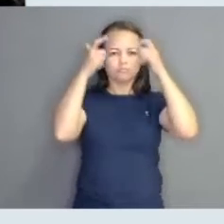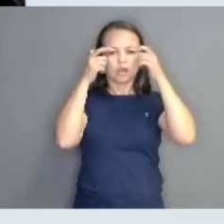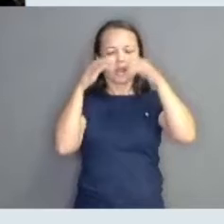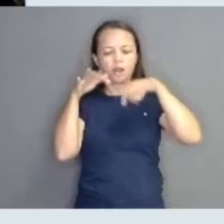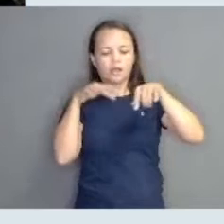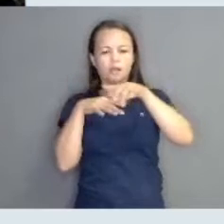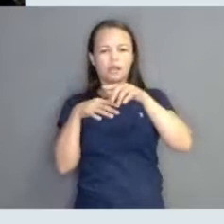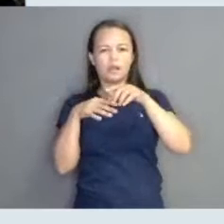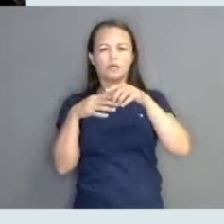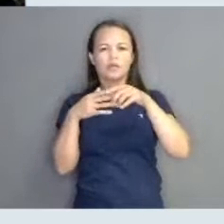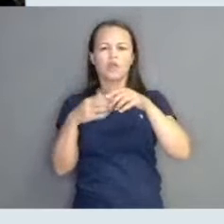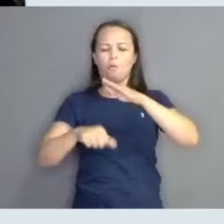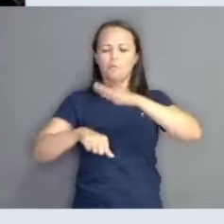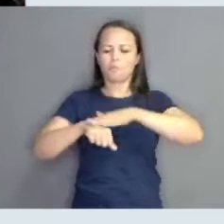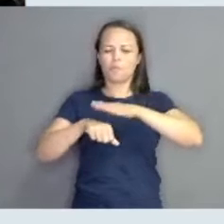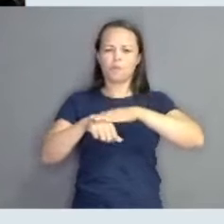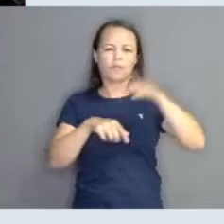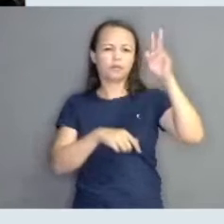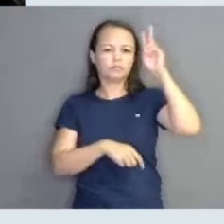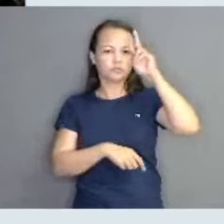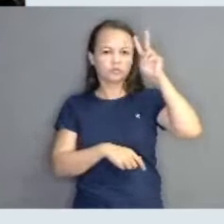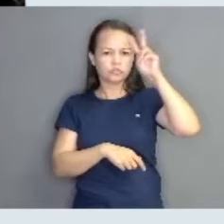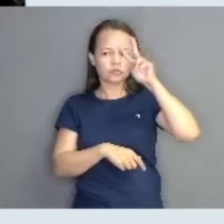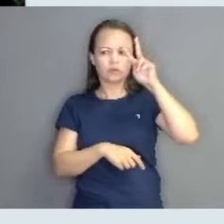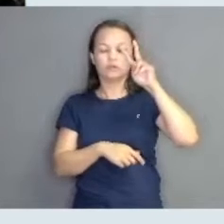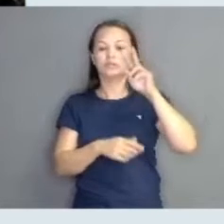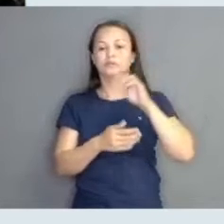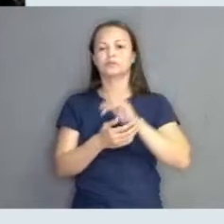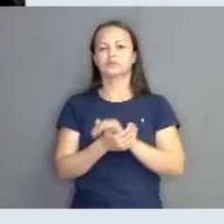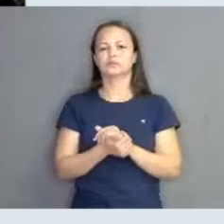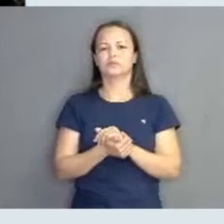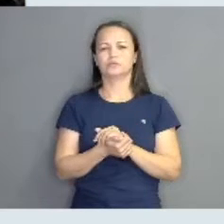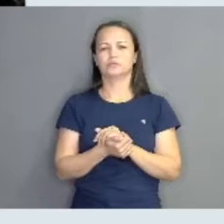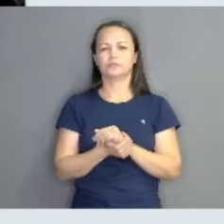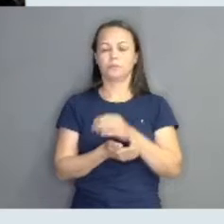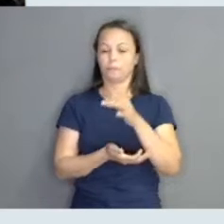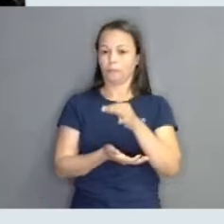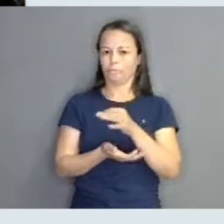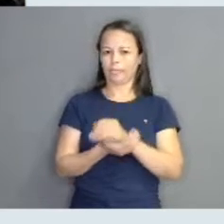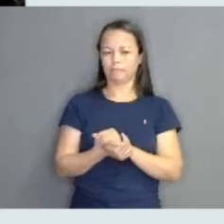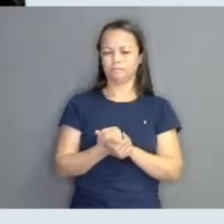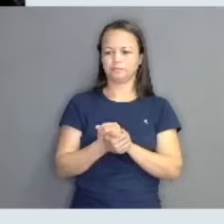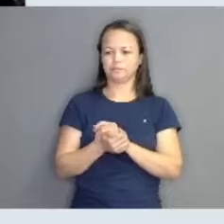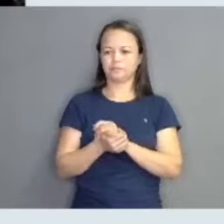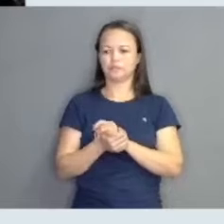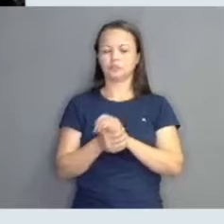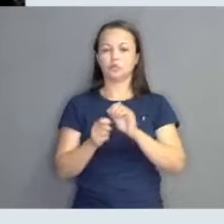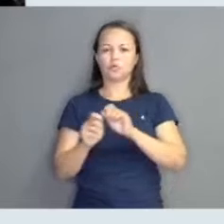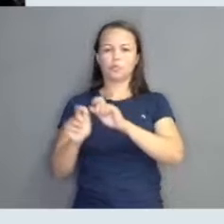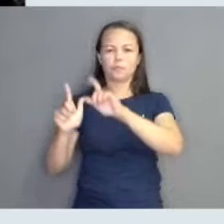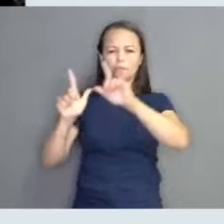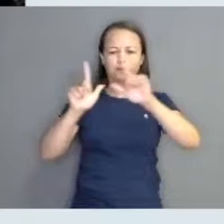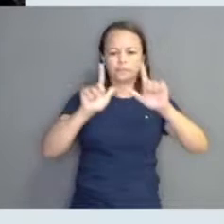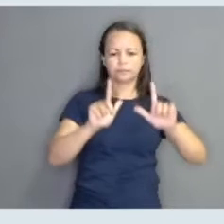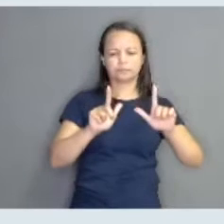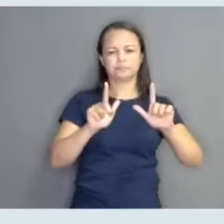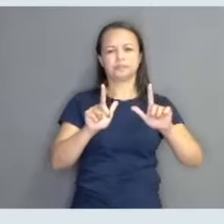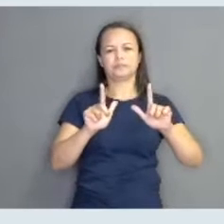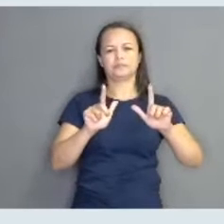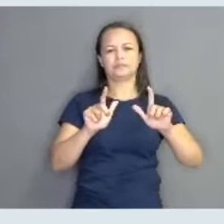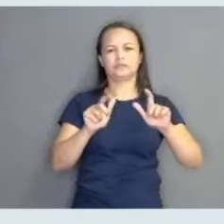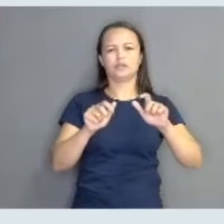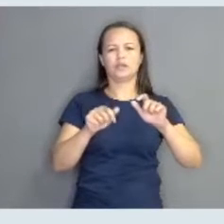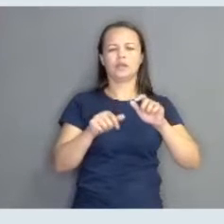momento histórico, tá certo? Num próximo slide, eu quero que vocês observem bem